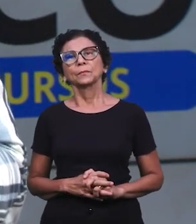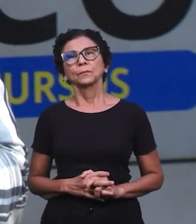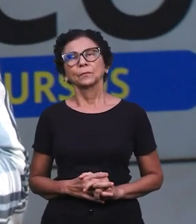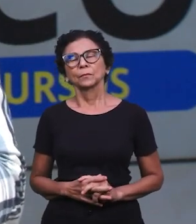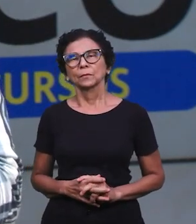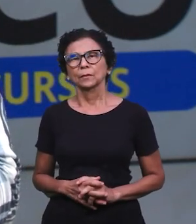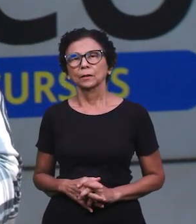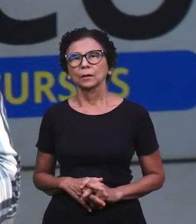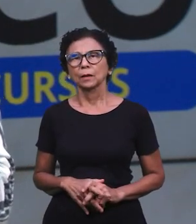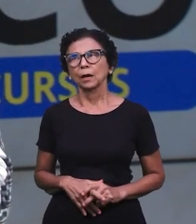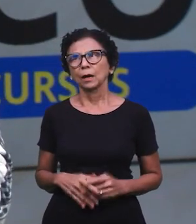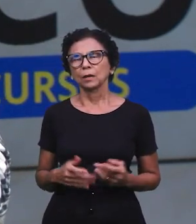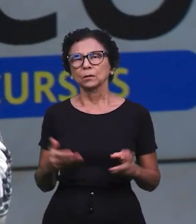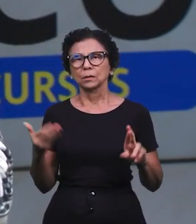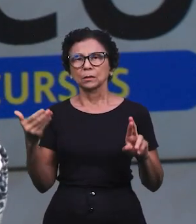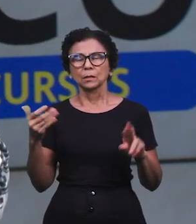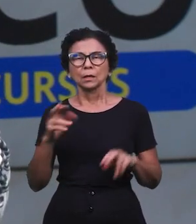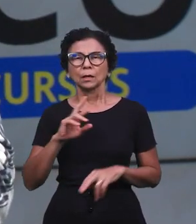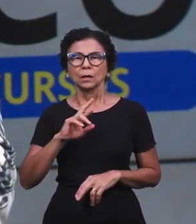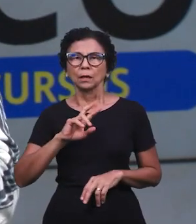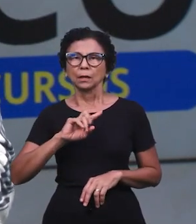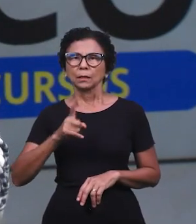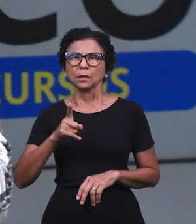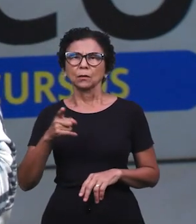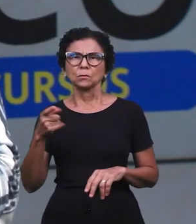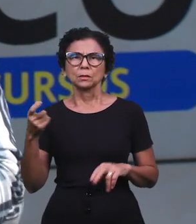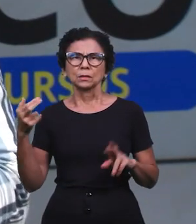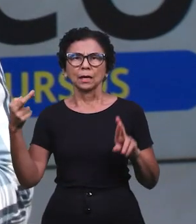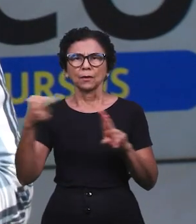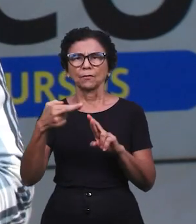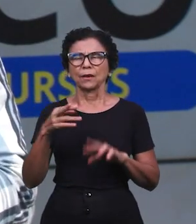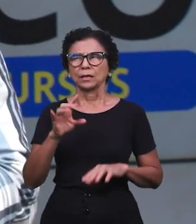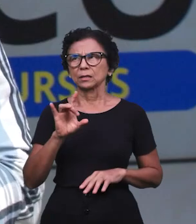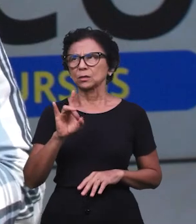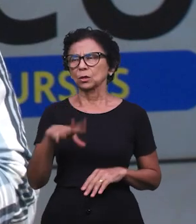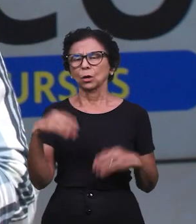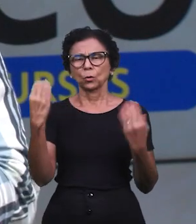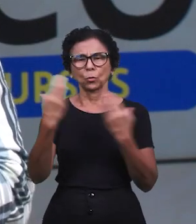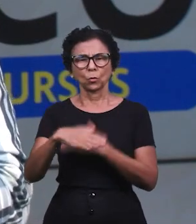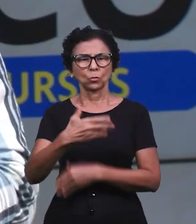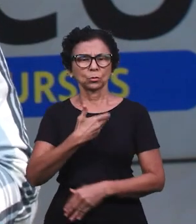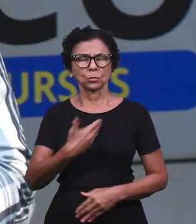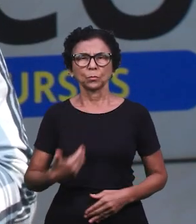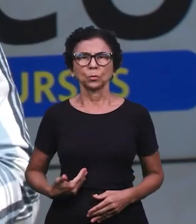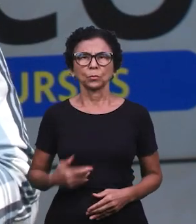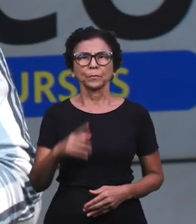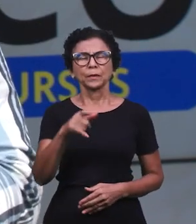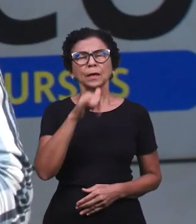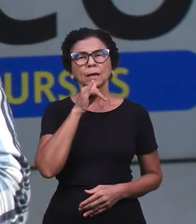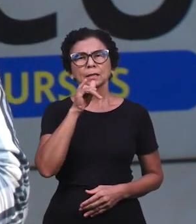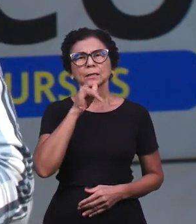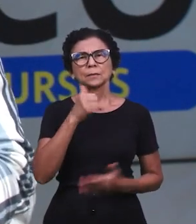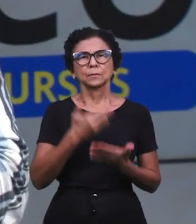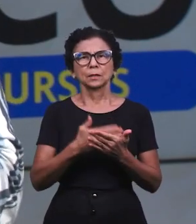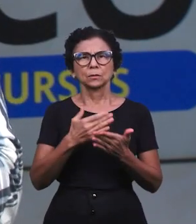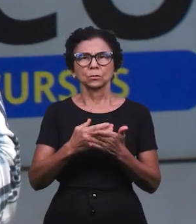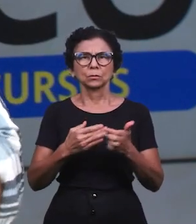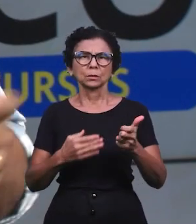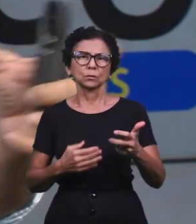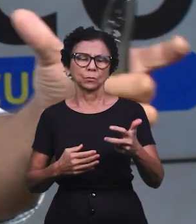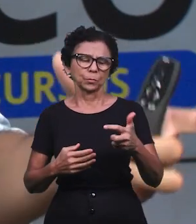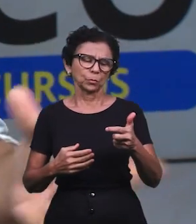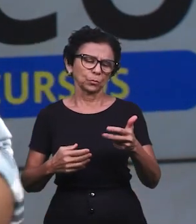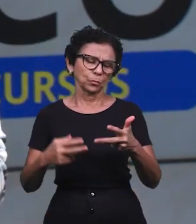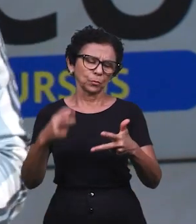apenas a concursos públicos. Então, você que está estudando para o Enem, que está ainda no ensino médio, está na escola